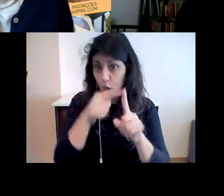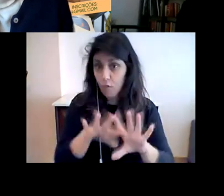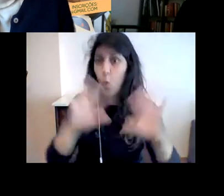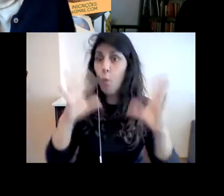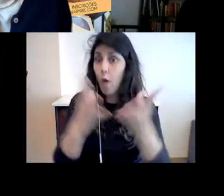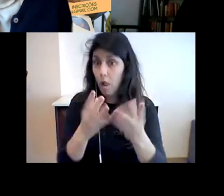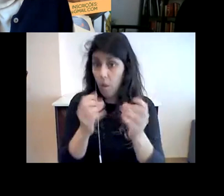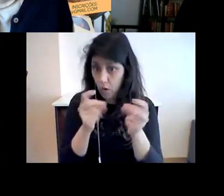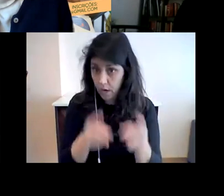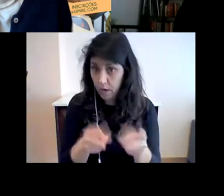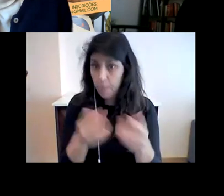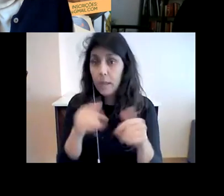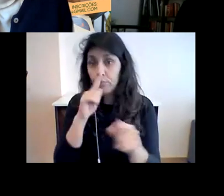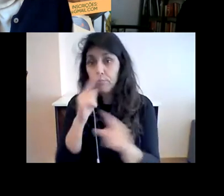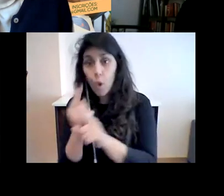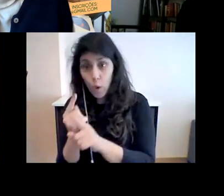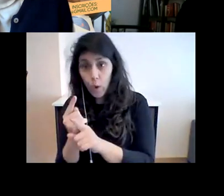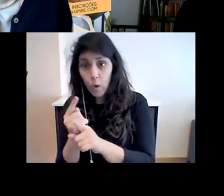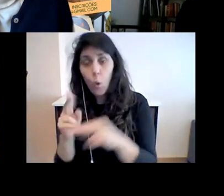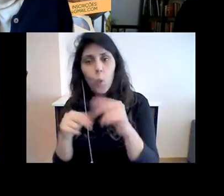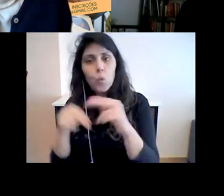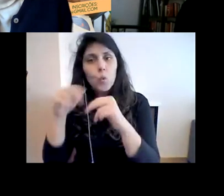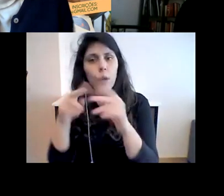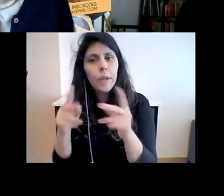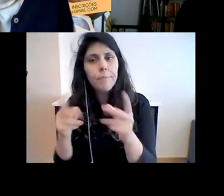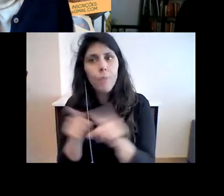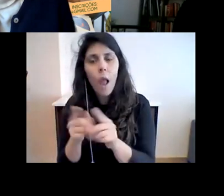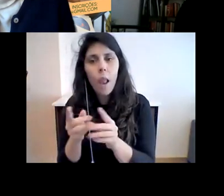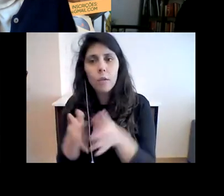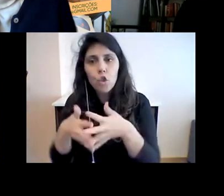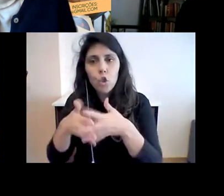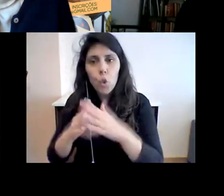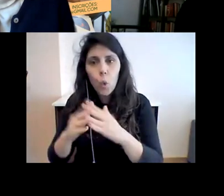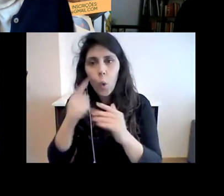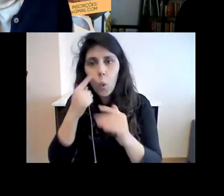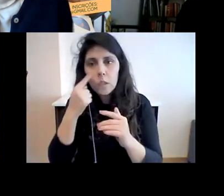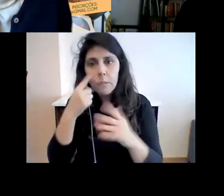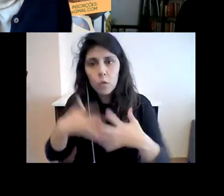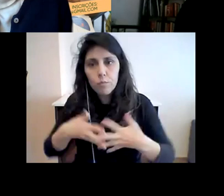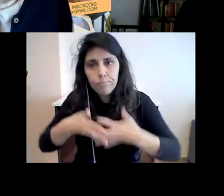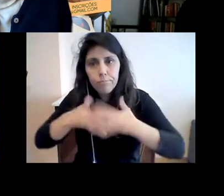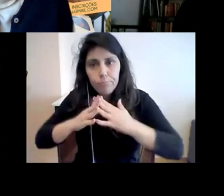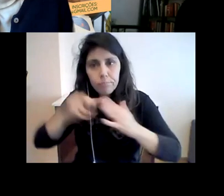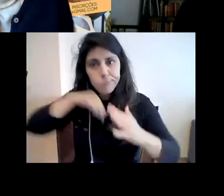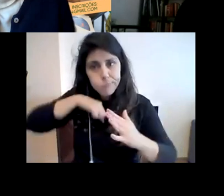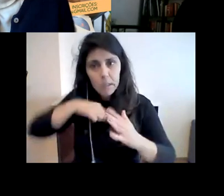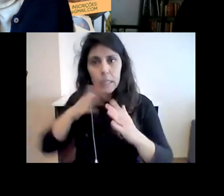também para construir um conhecimento estruturado e o acesso ao